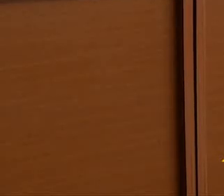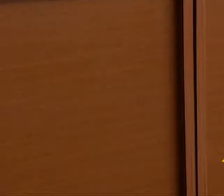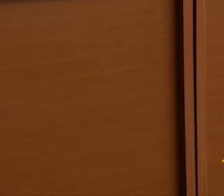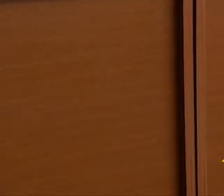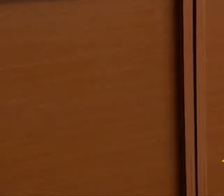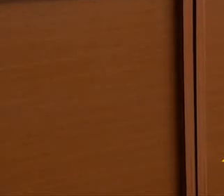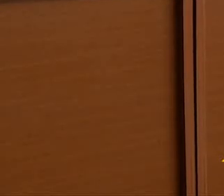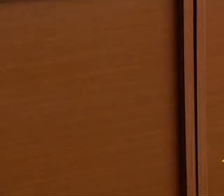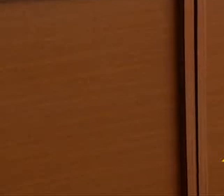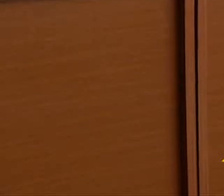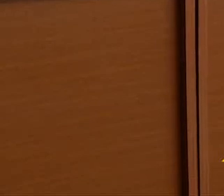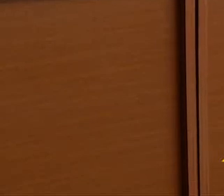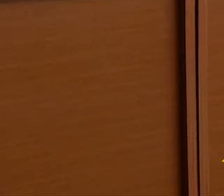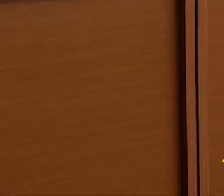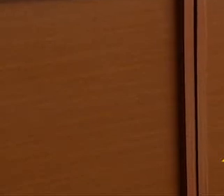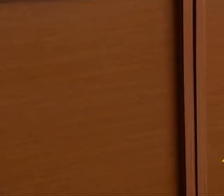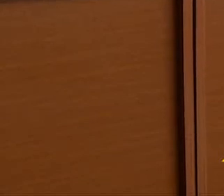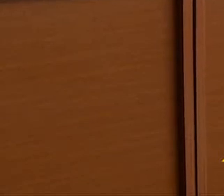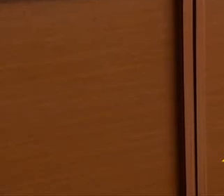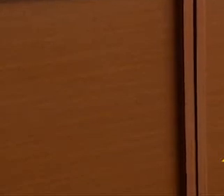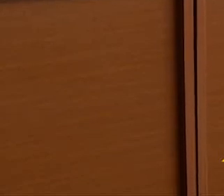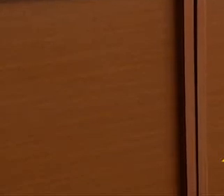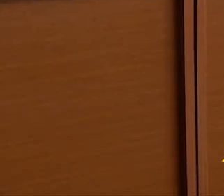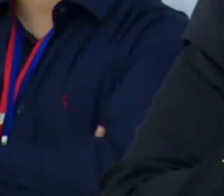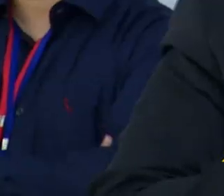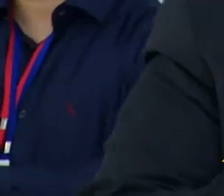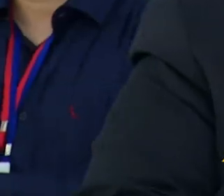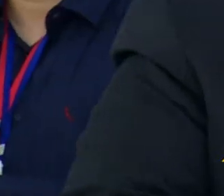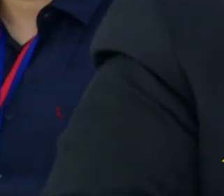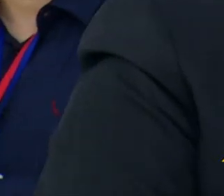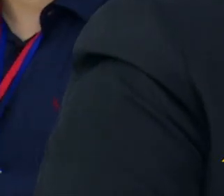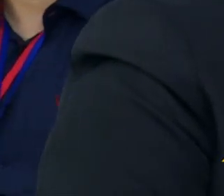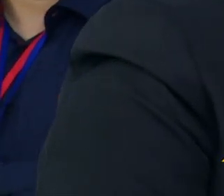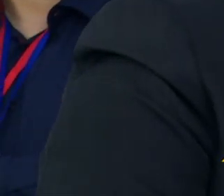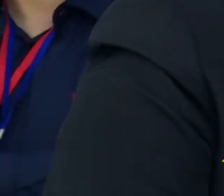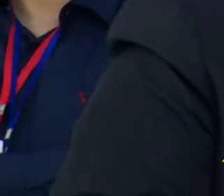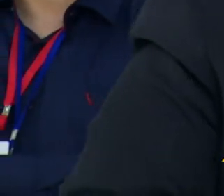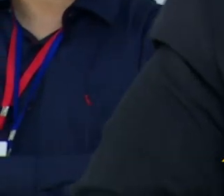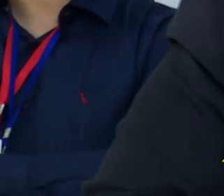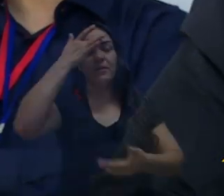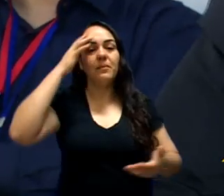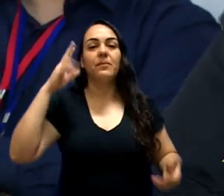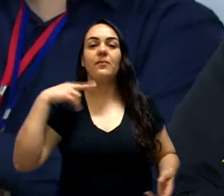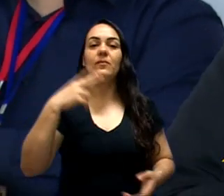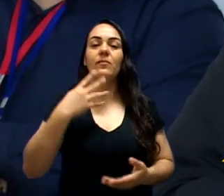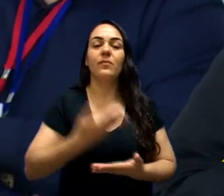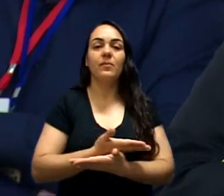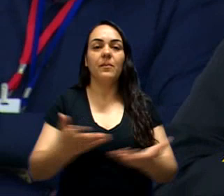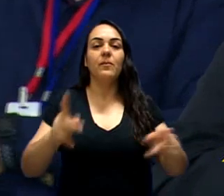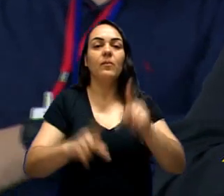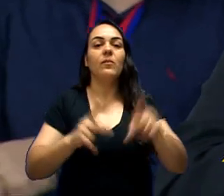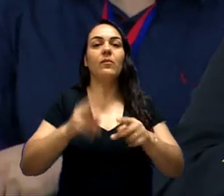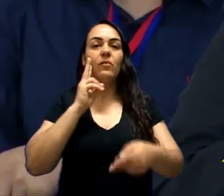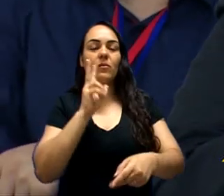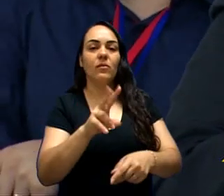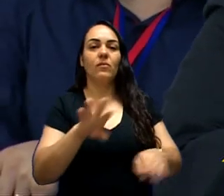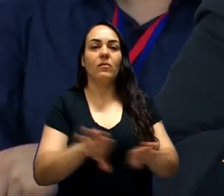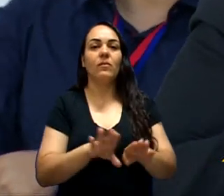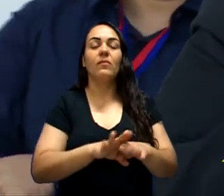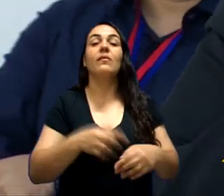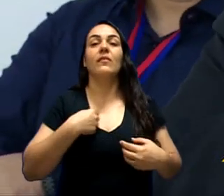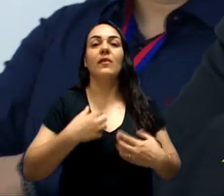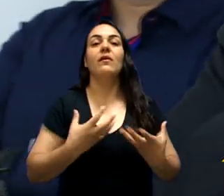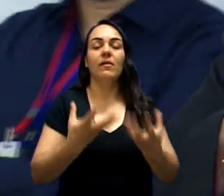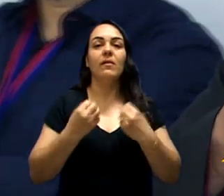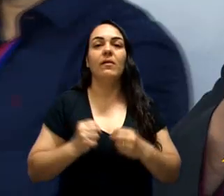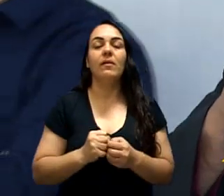Tem a palavra, Nenê. Bom dia, Fernando, bom dia a todos os vereadores, bom dia à população que nos assiste. Então, quero propor uma audiência pública